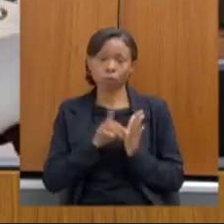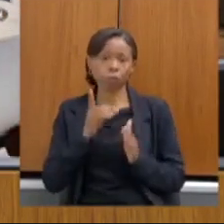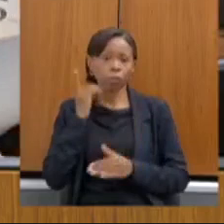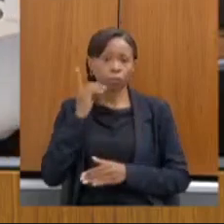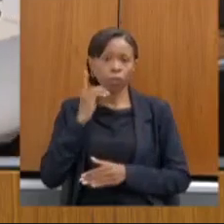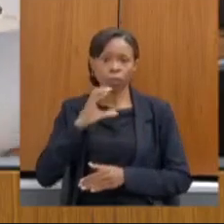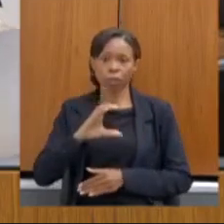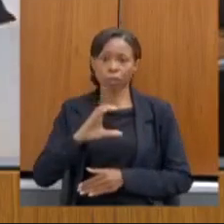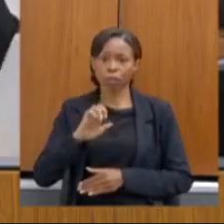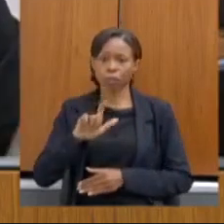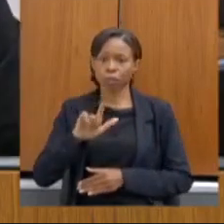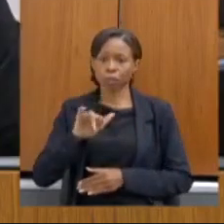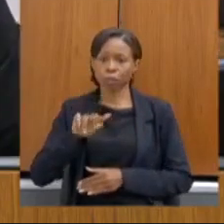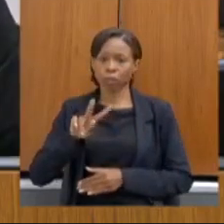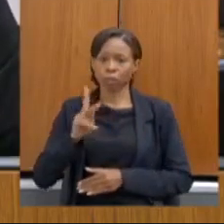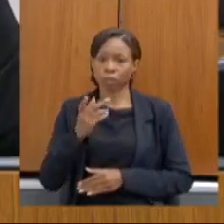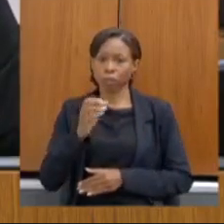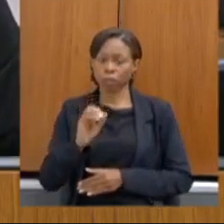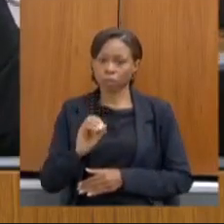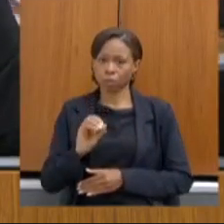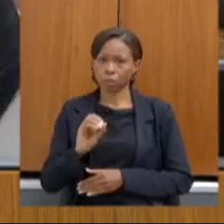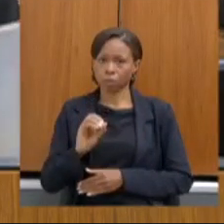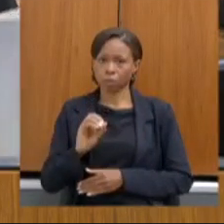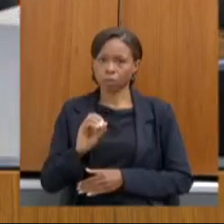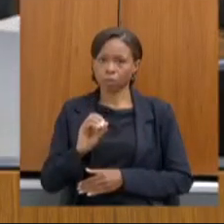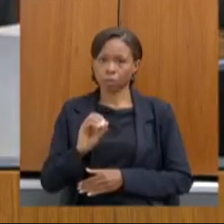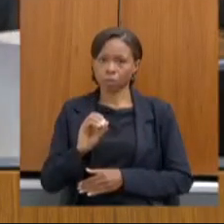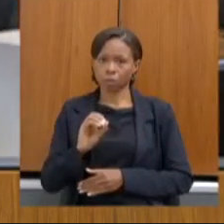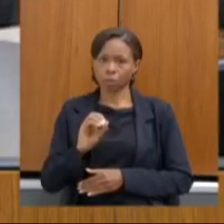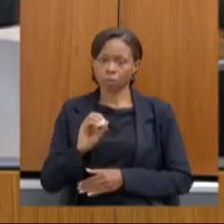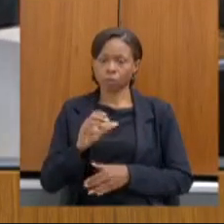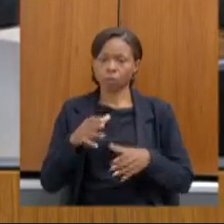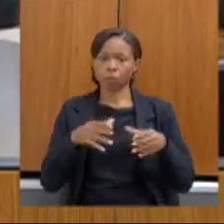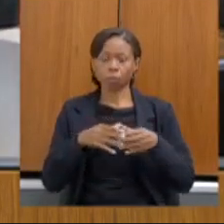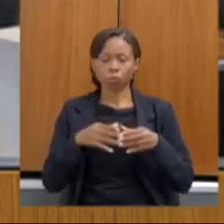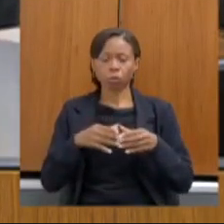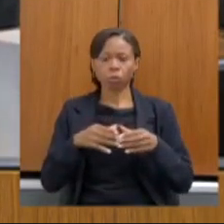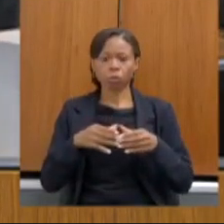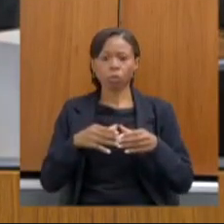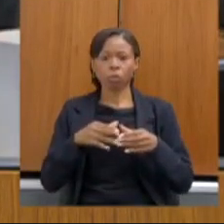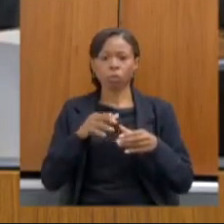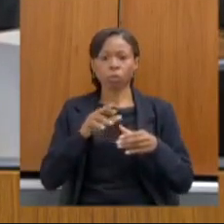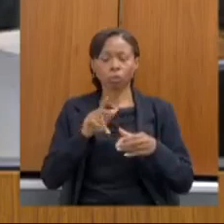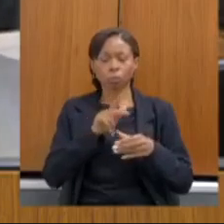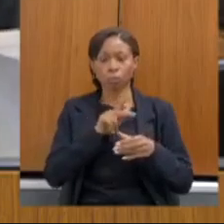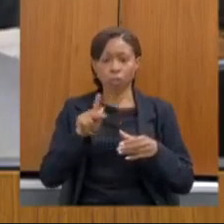celinho sinttrocel excelentíssimo senhor presidente da Comissão de desenvolvimento econômico